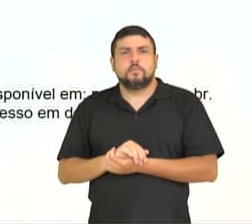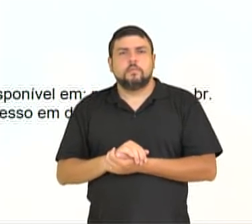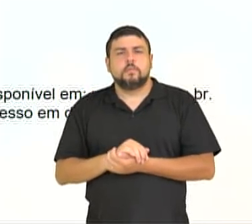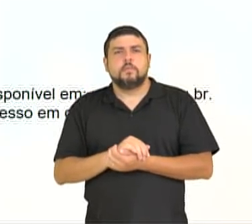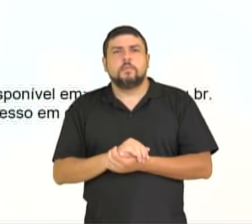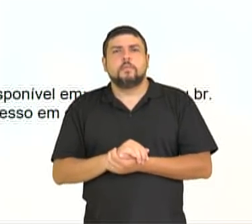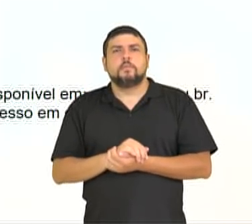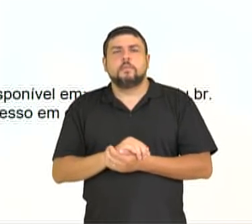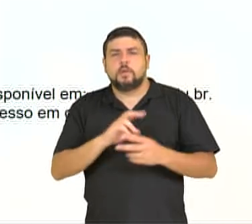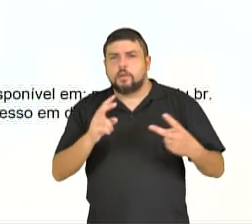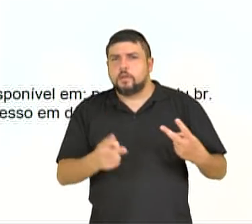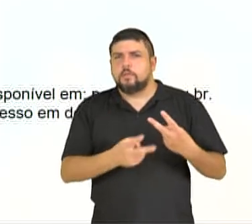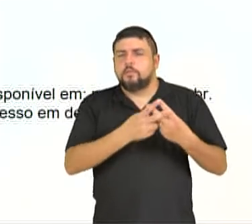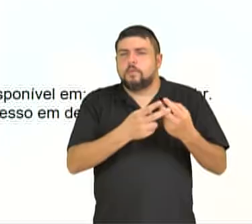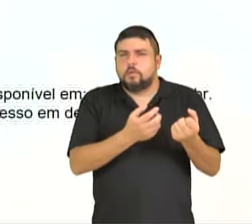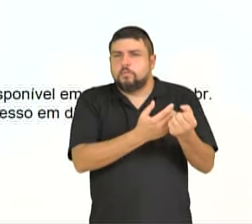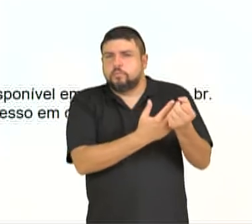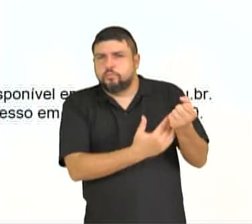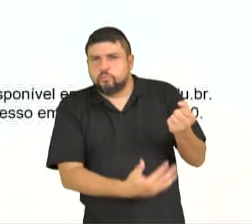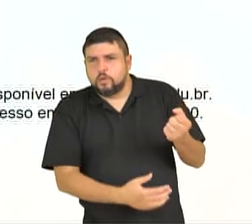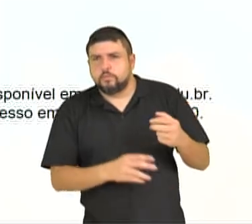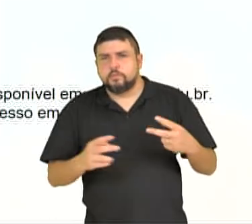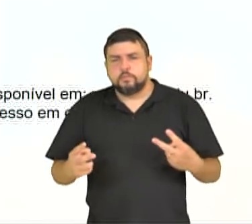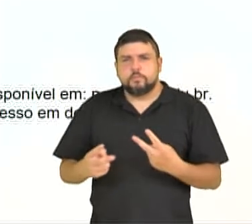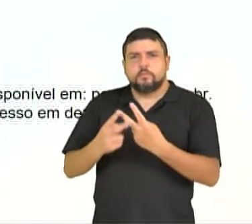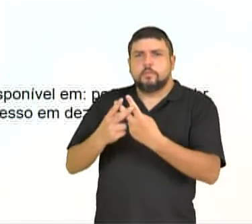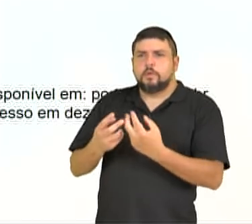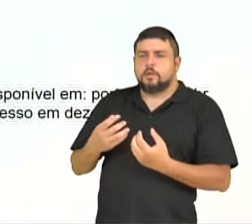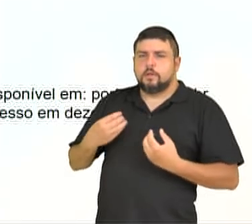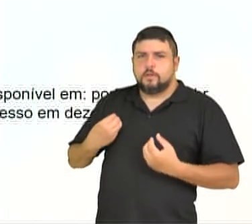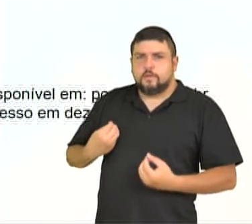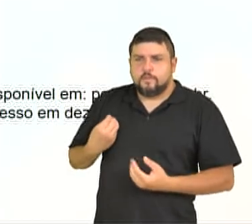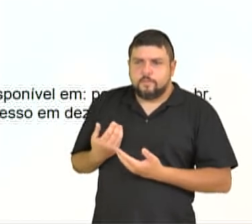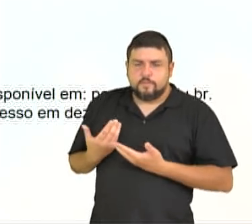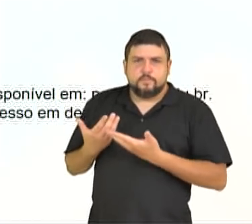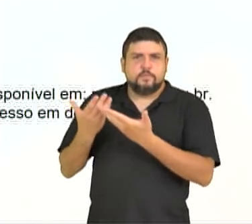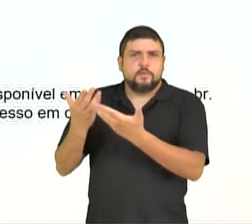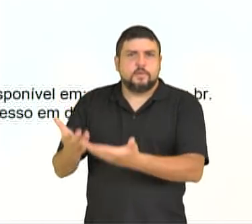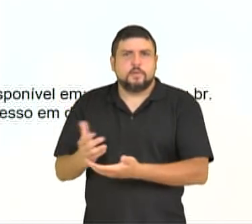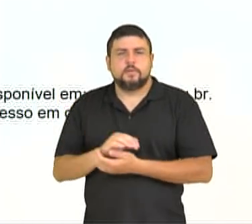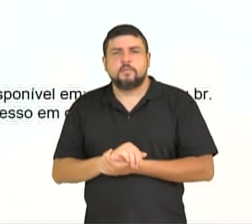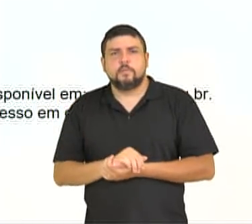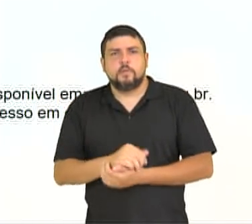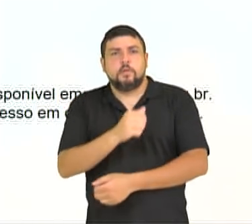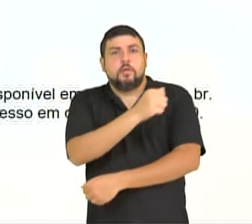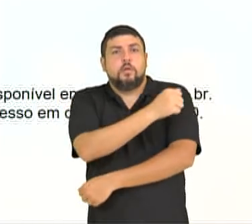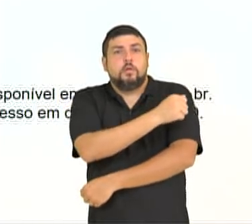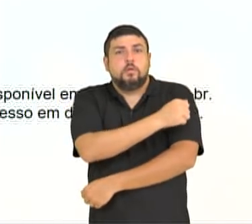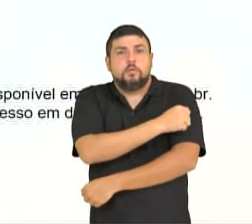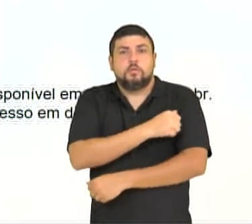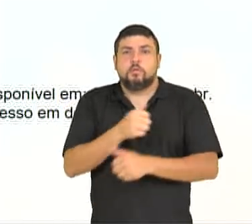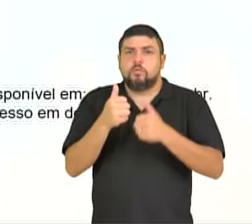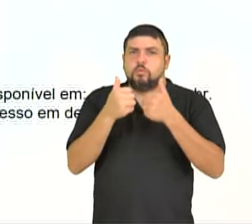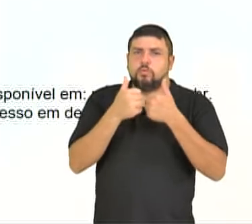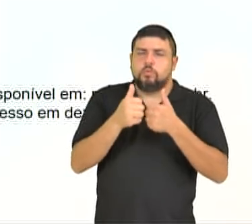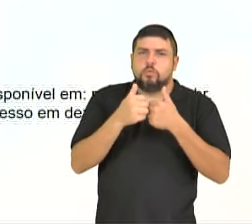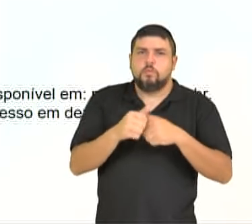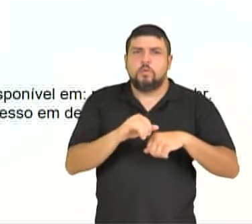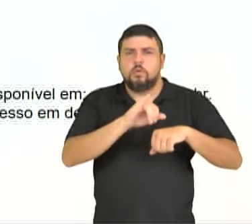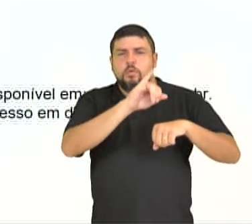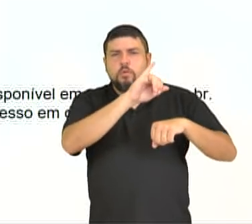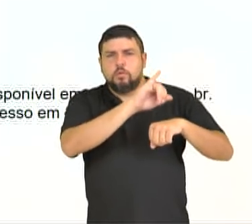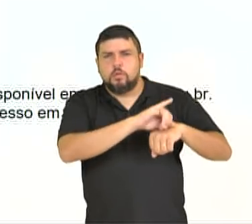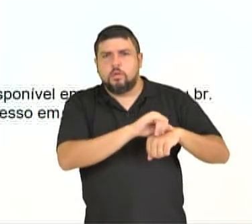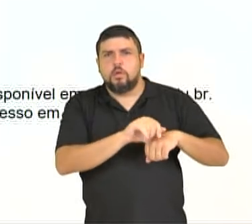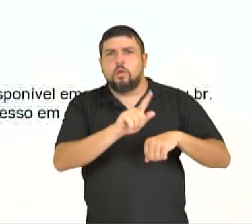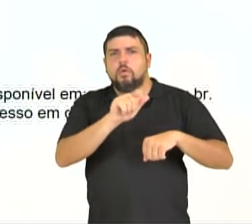Haverá transporte gratuito para servidores e alunos dos campos Centro, Guarus e